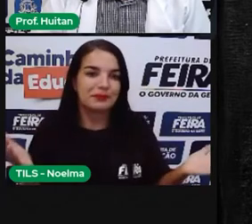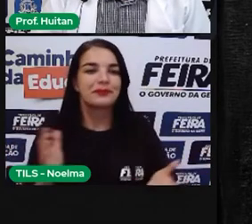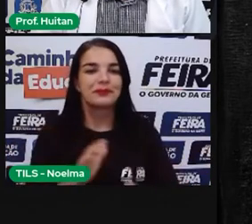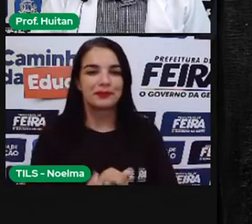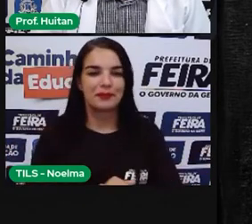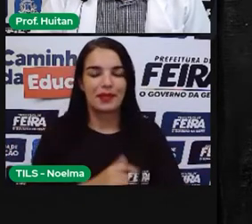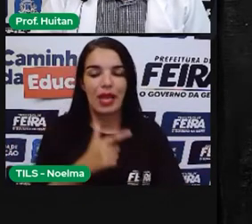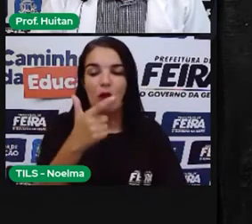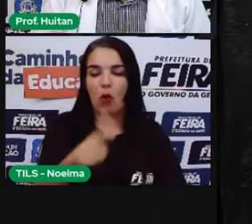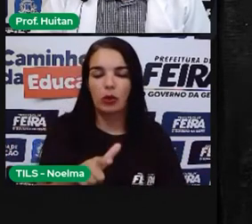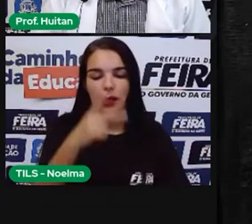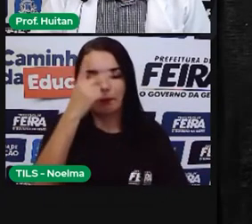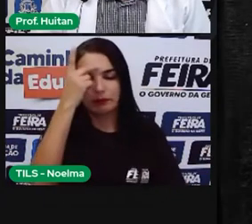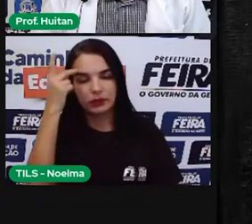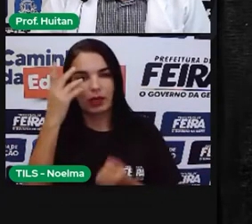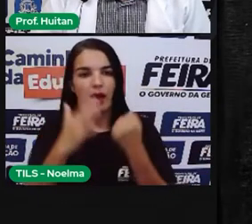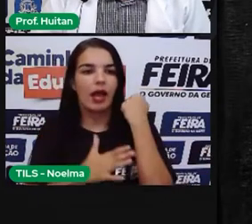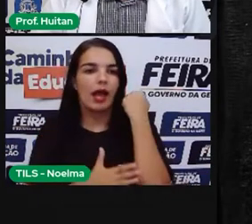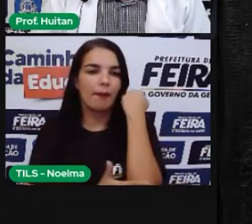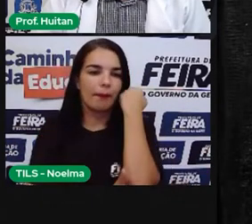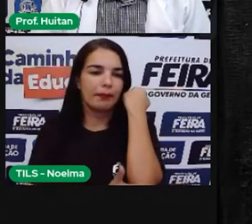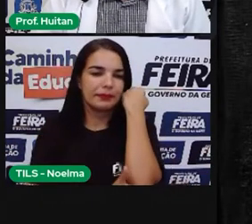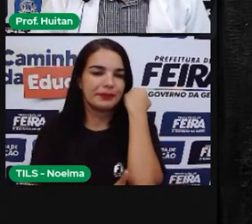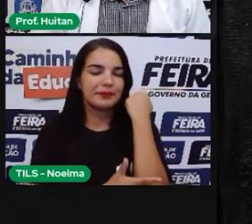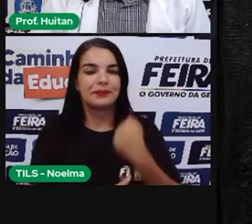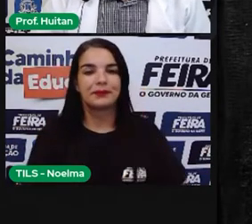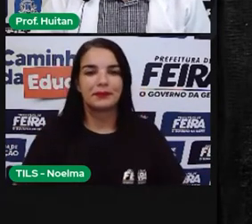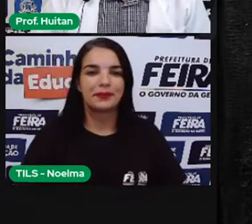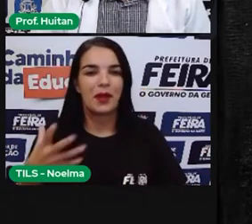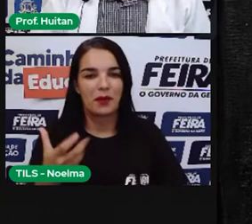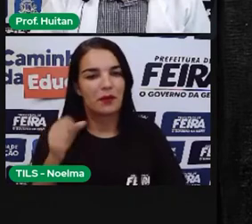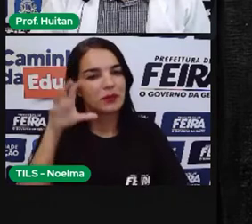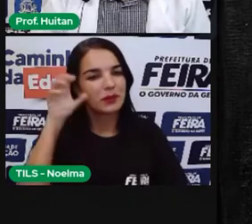em perder a pessoa amada. Vamos ouvir?